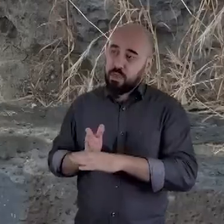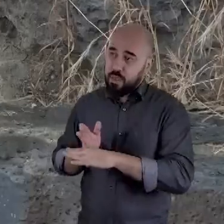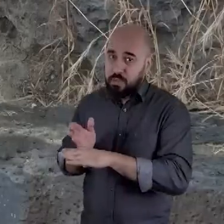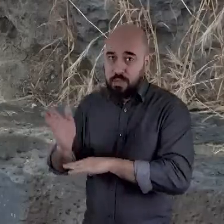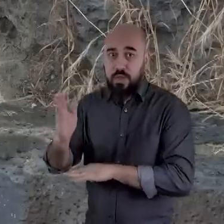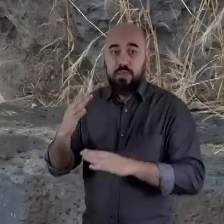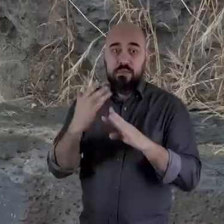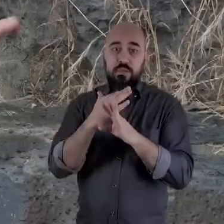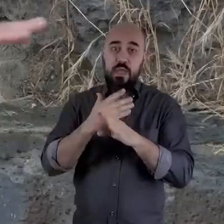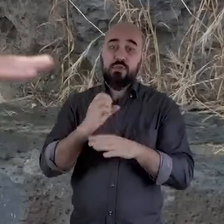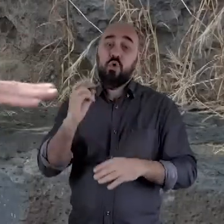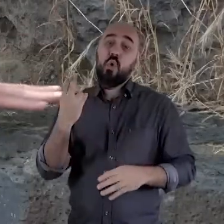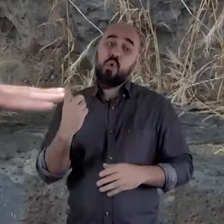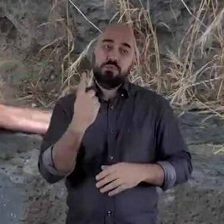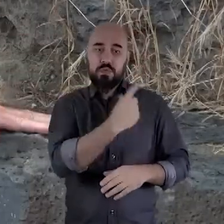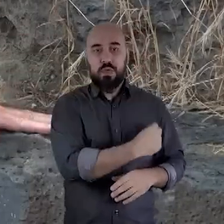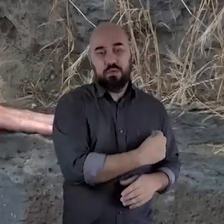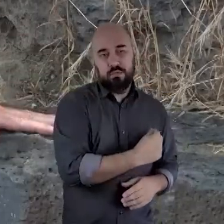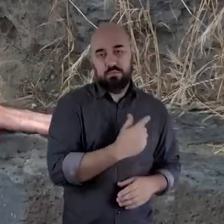ou saímos dela.